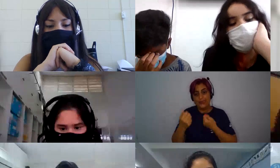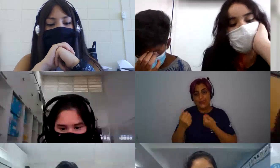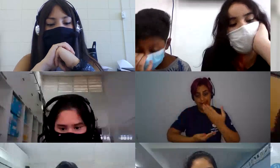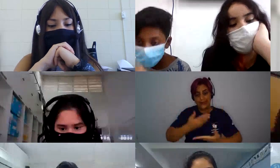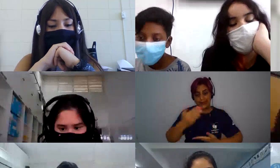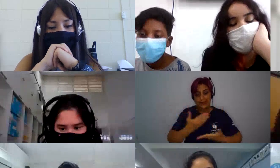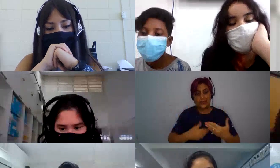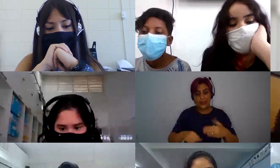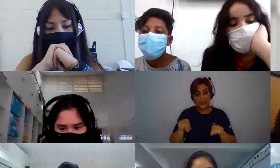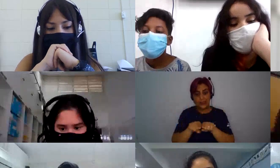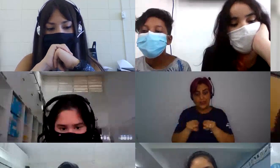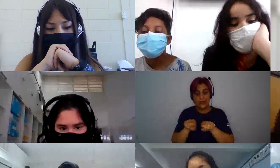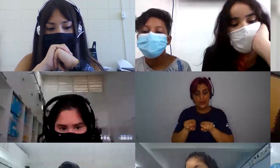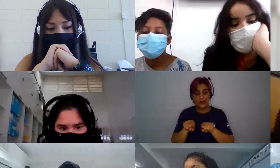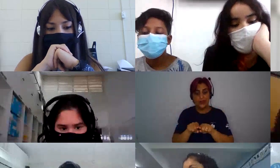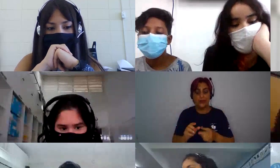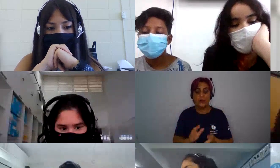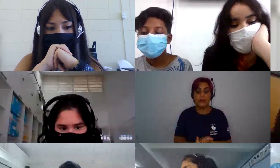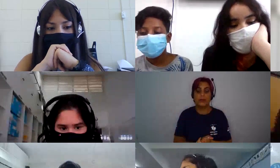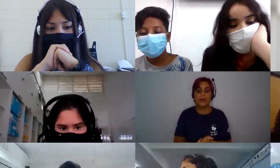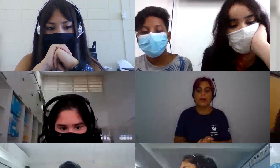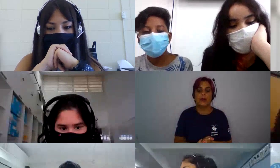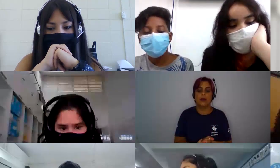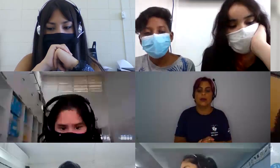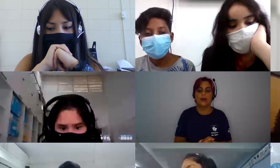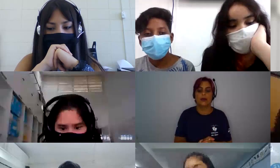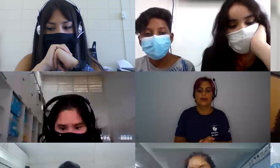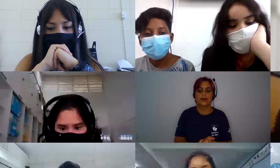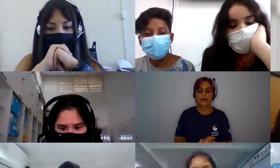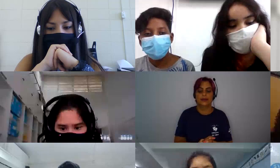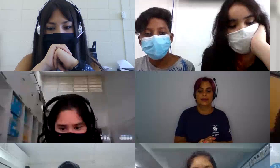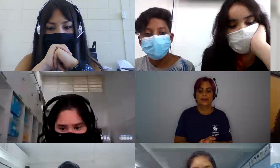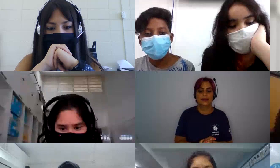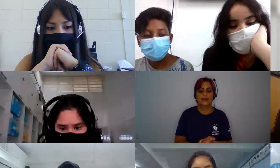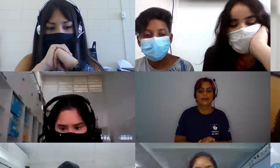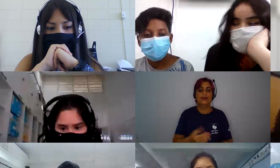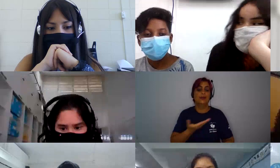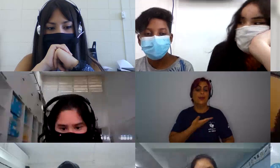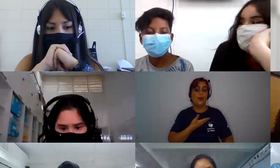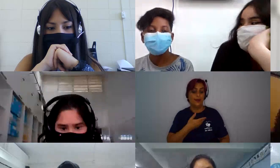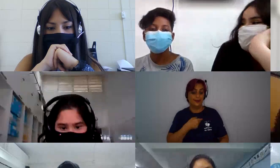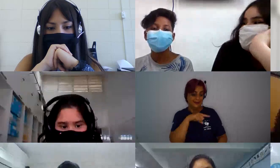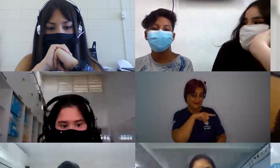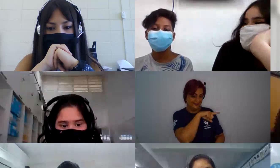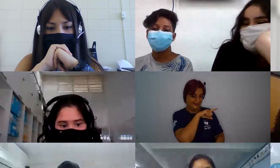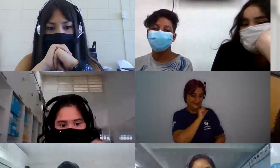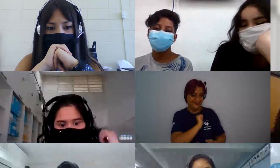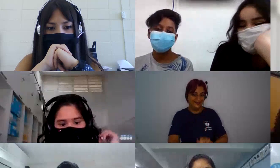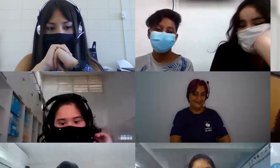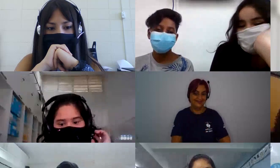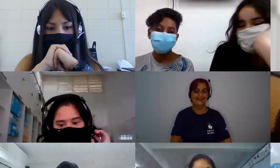discussão. Por falar em espermatozoide, o que, que acha o seu colega espermatozoide aí do seu lado?